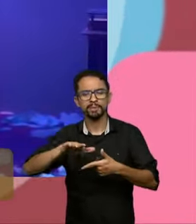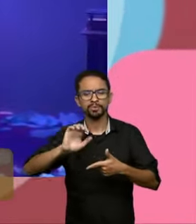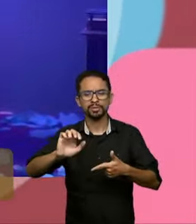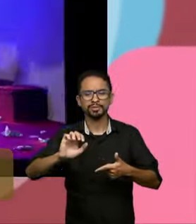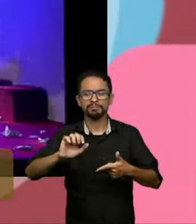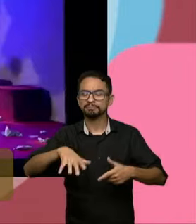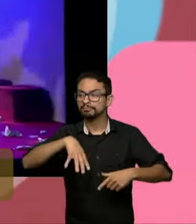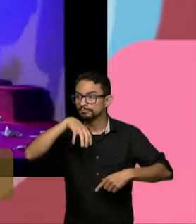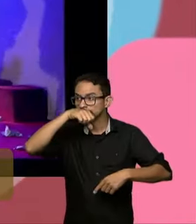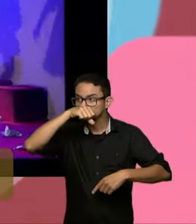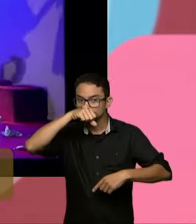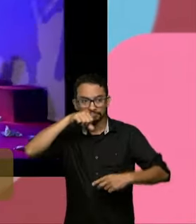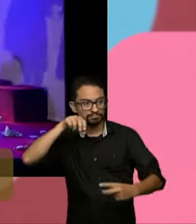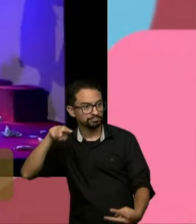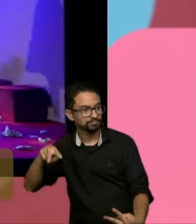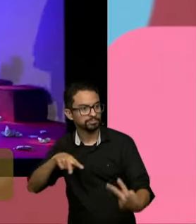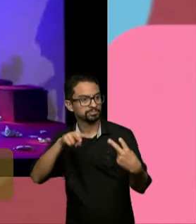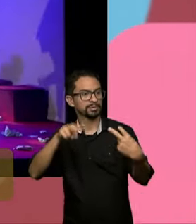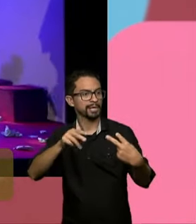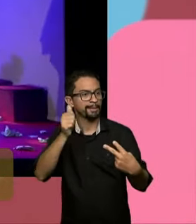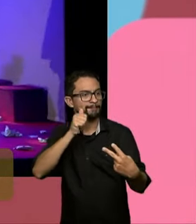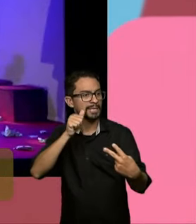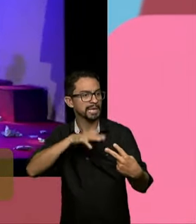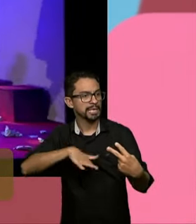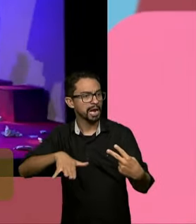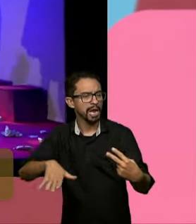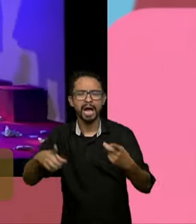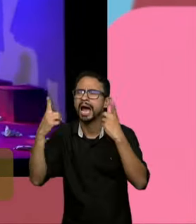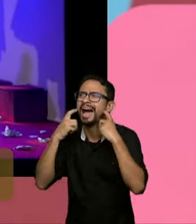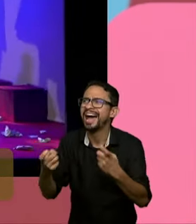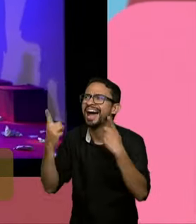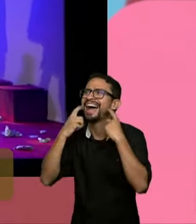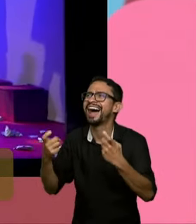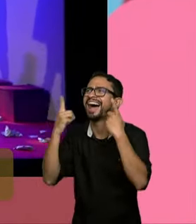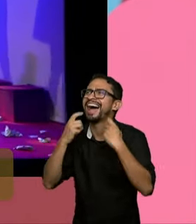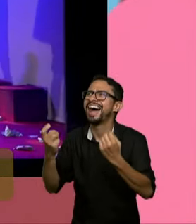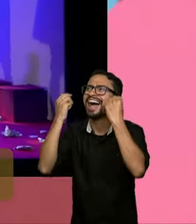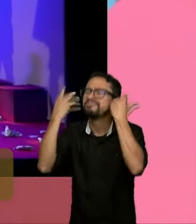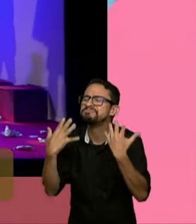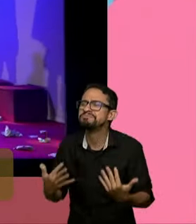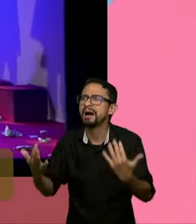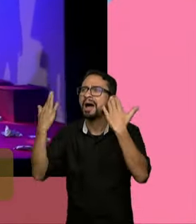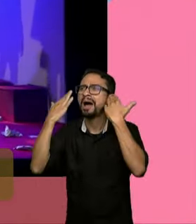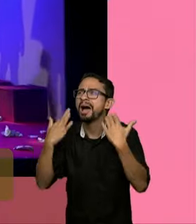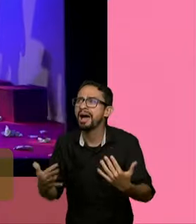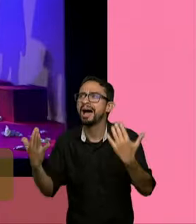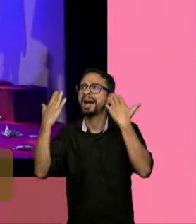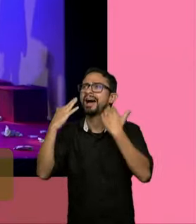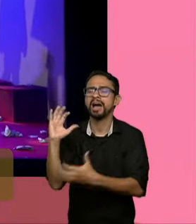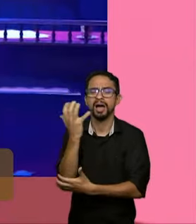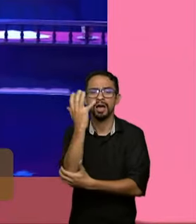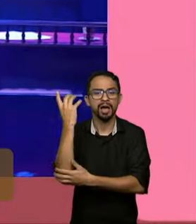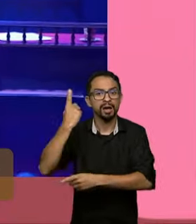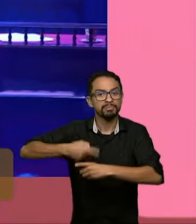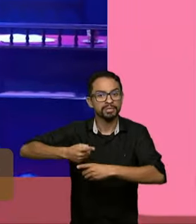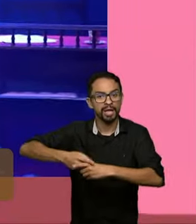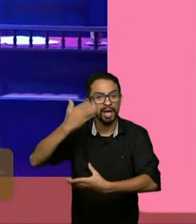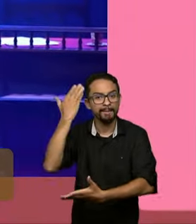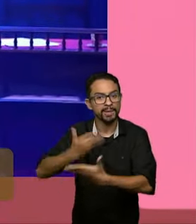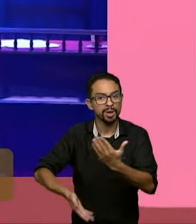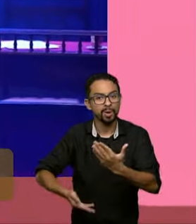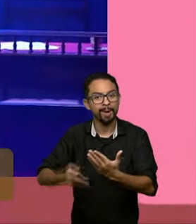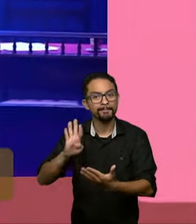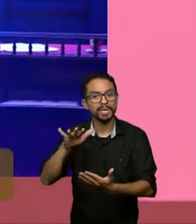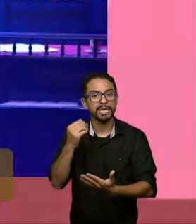respirada, se depara com uma menina que está aos prantos, chorando profundamente. Num parque, né? Porque perdeu uma boneca. Ele